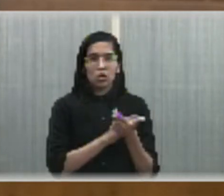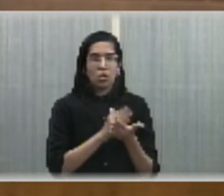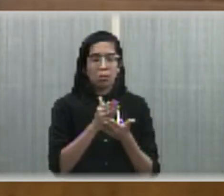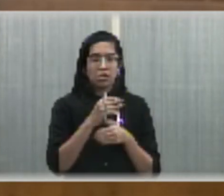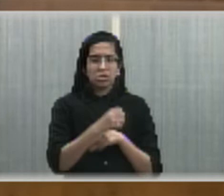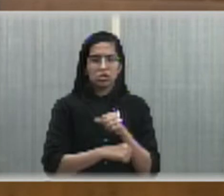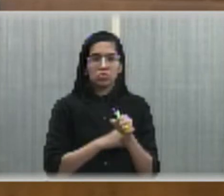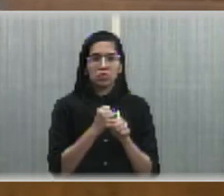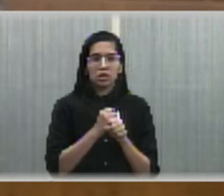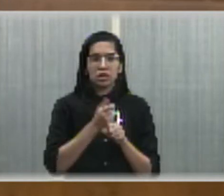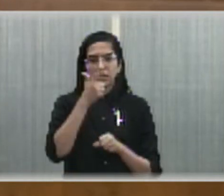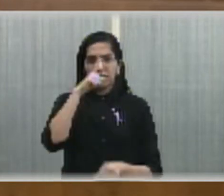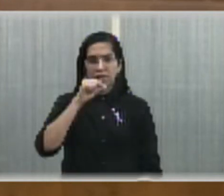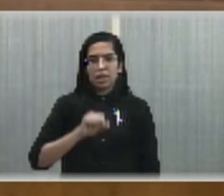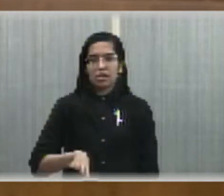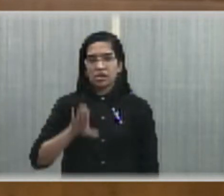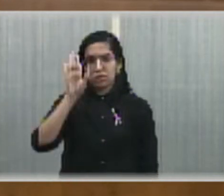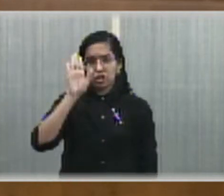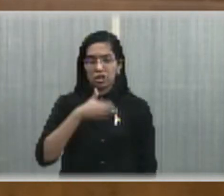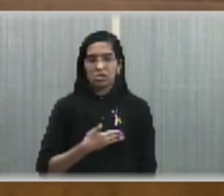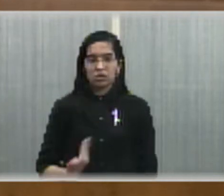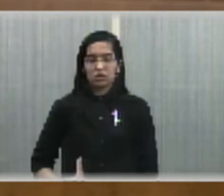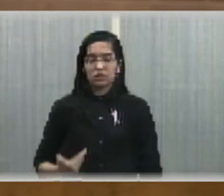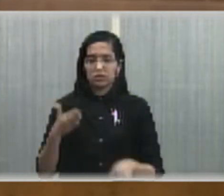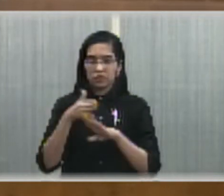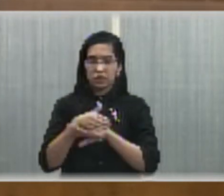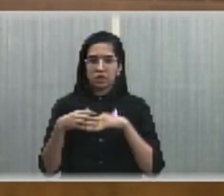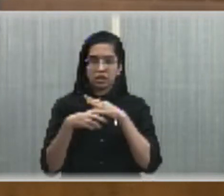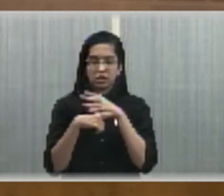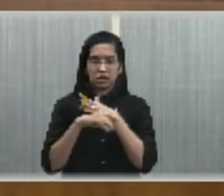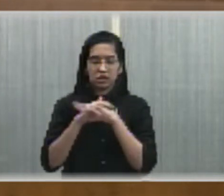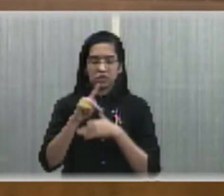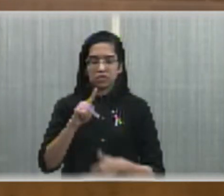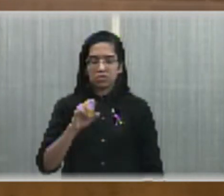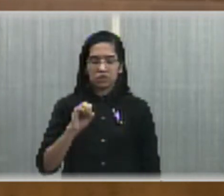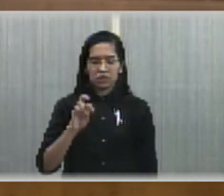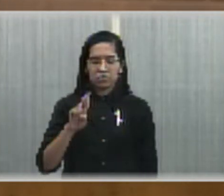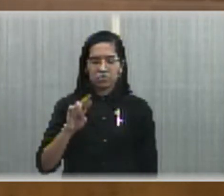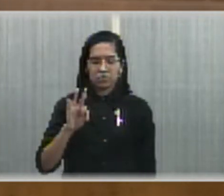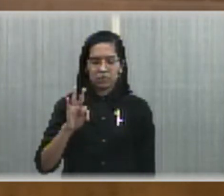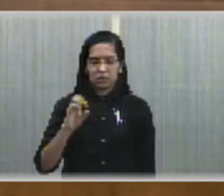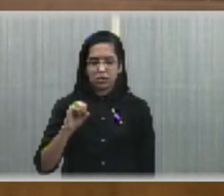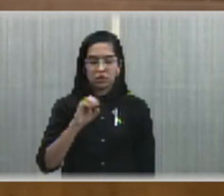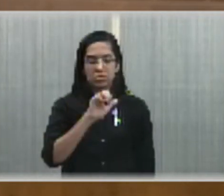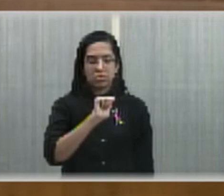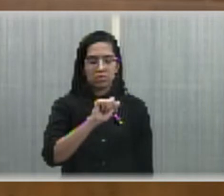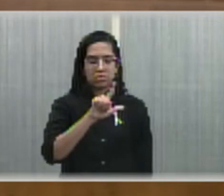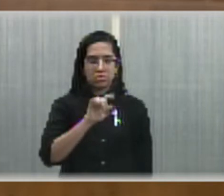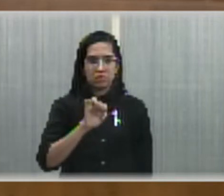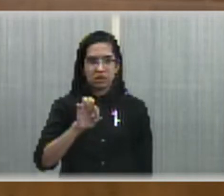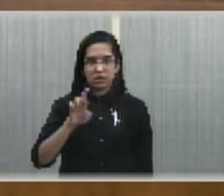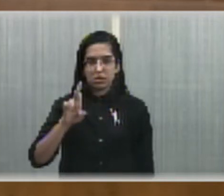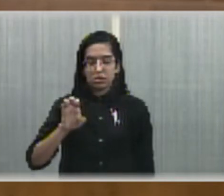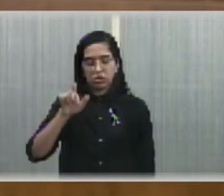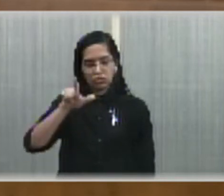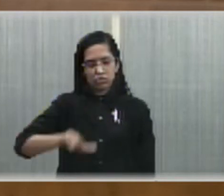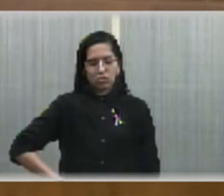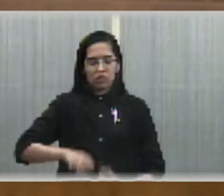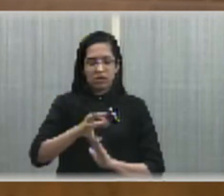atual pré-candidato do governo esteve lá em Porto Alegre e assinou novamente uma ordem de serviço